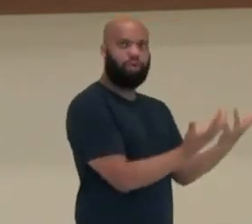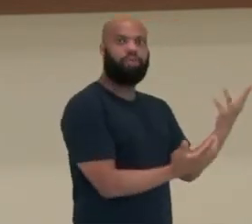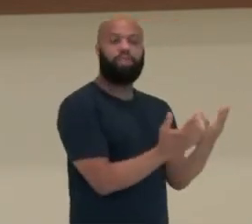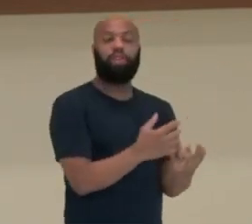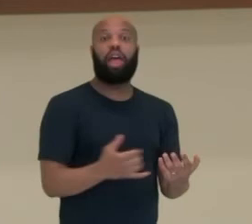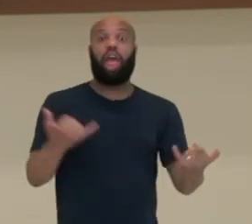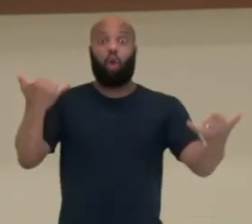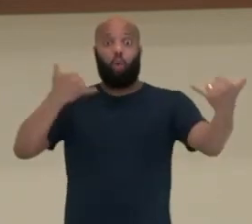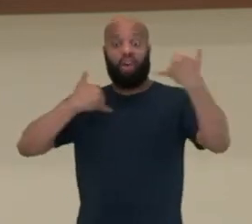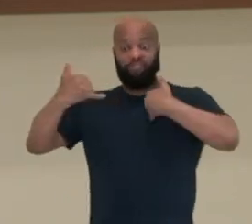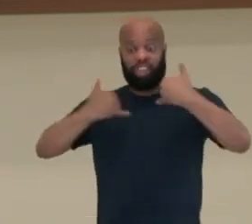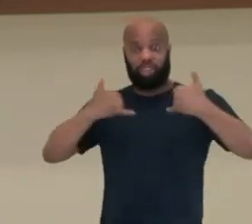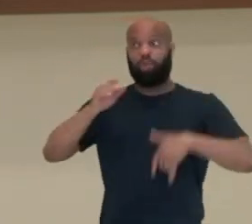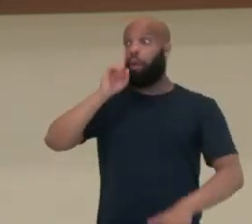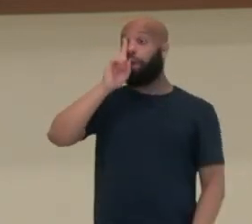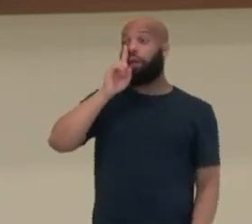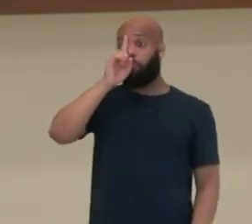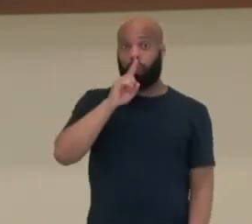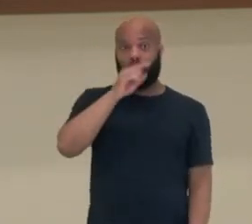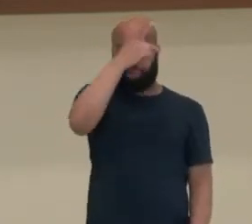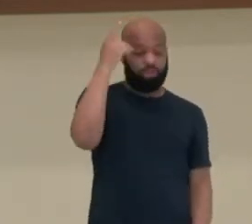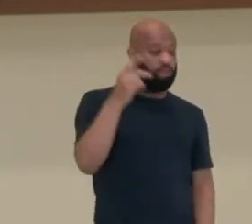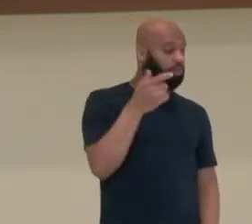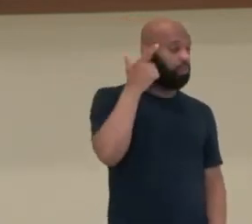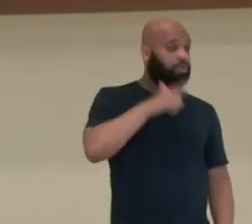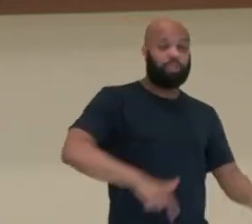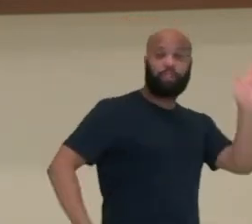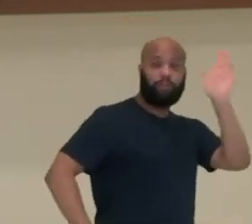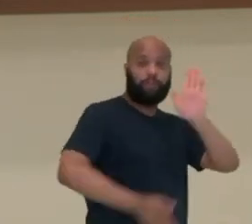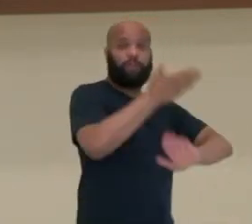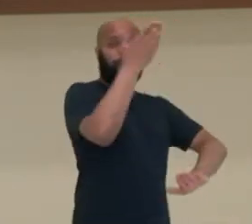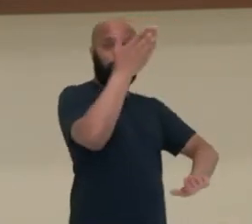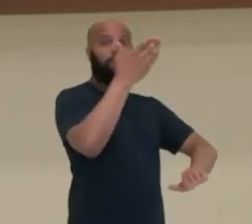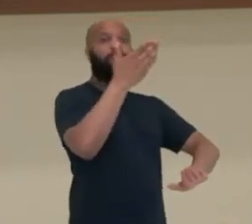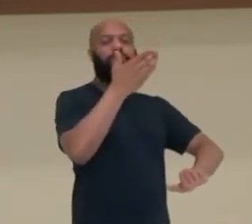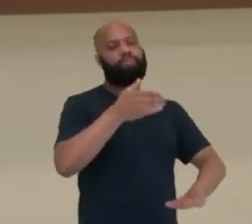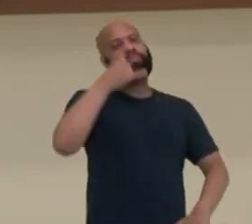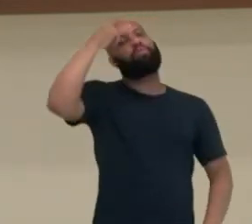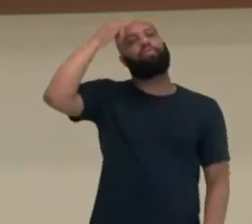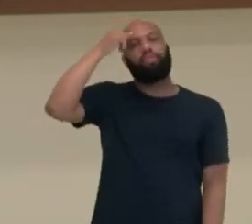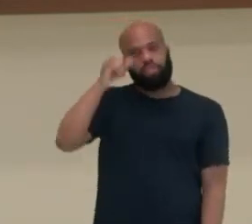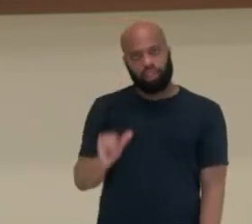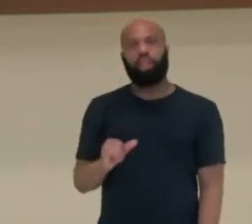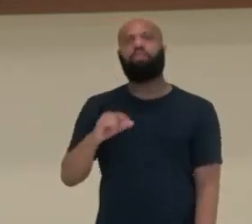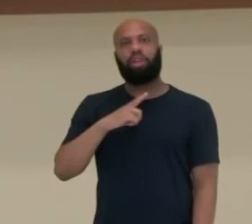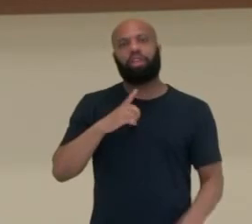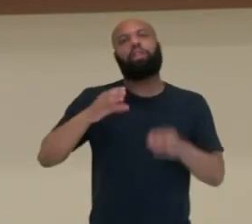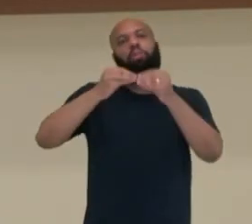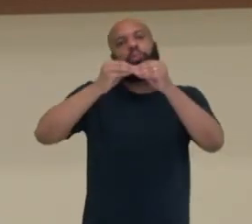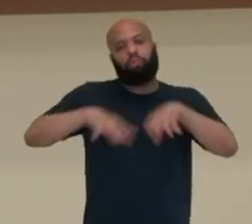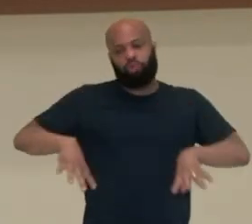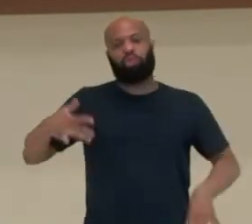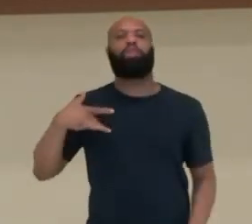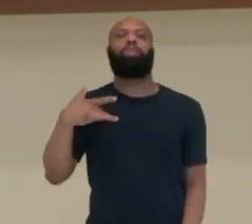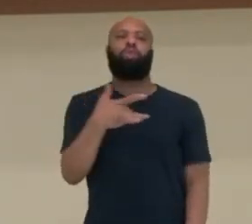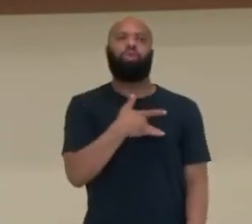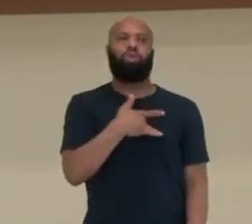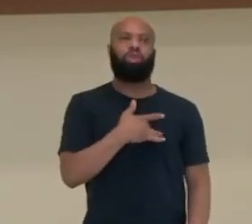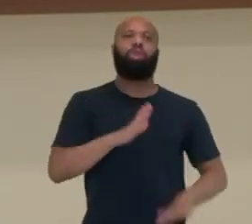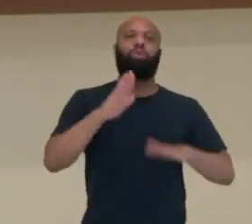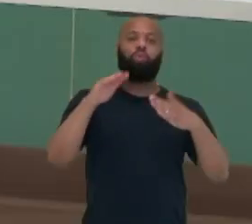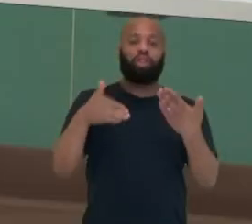perigo. Essa pessoa vai sair de casa sem sofrer nenhuma consequência. Então, ou seja,